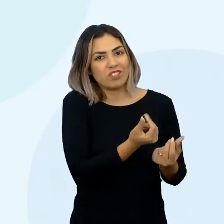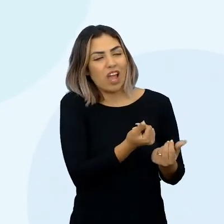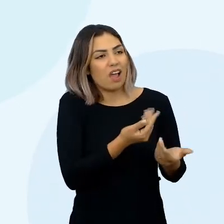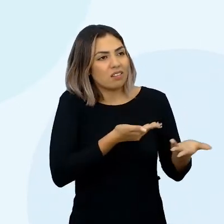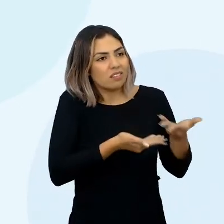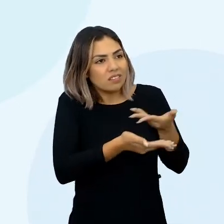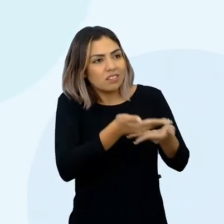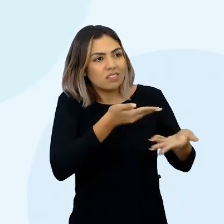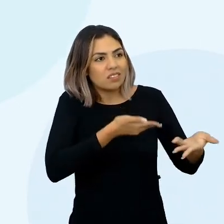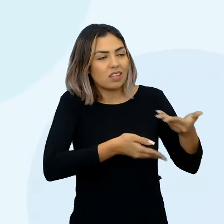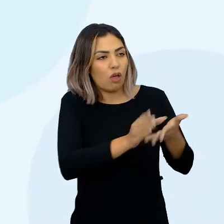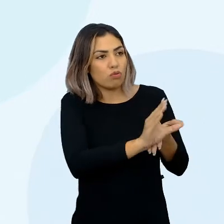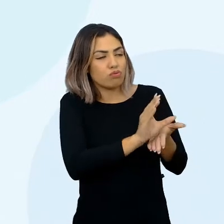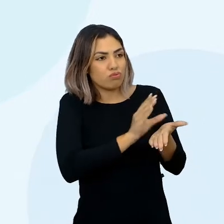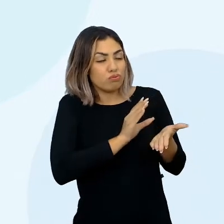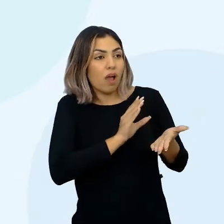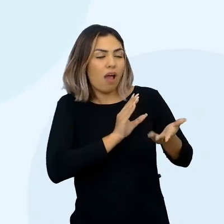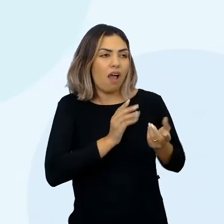capital. Então,